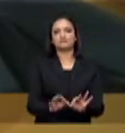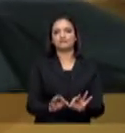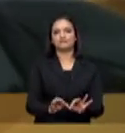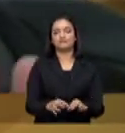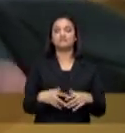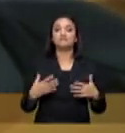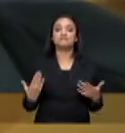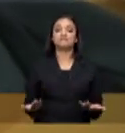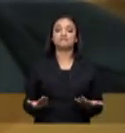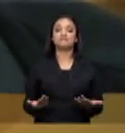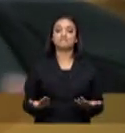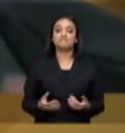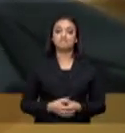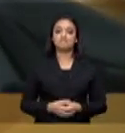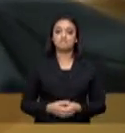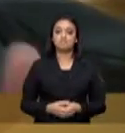isso